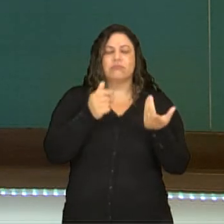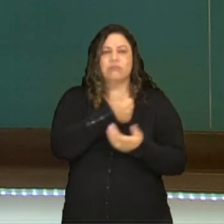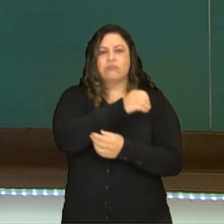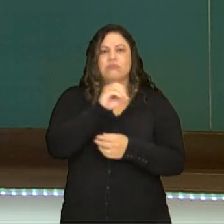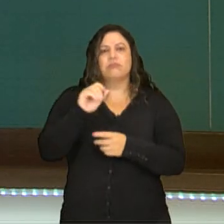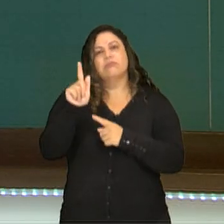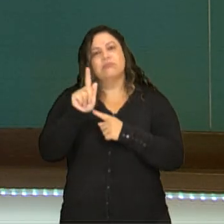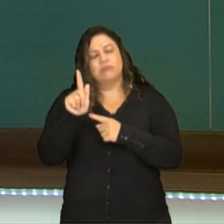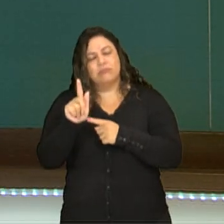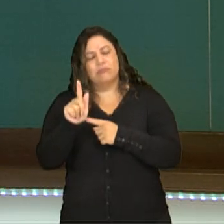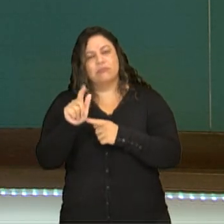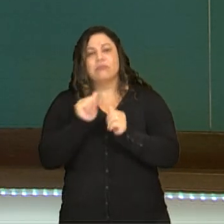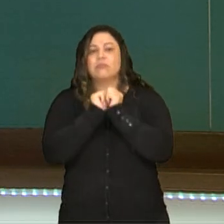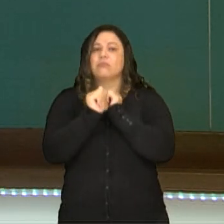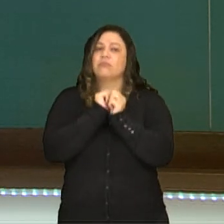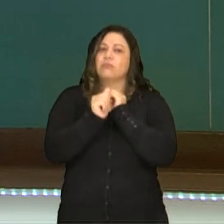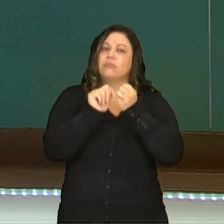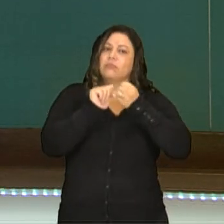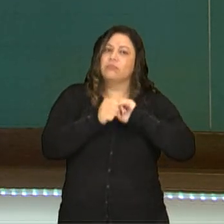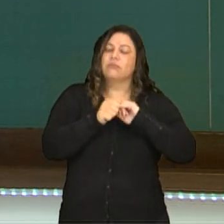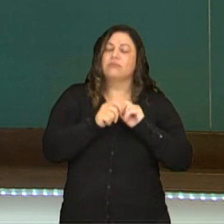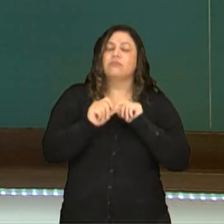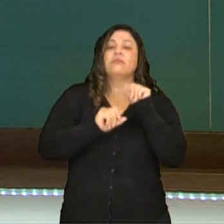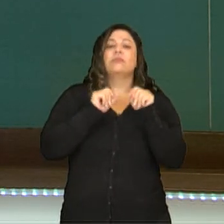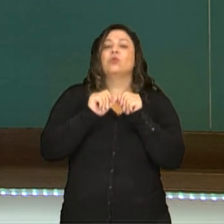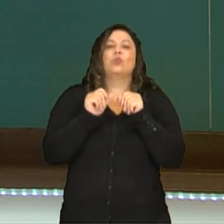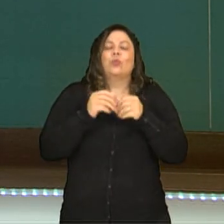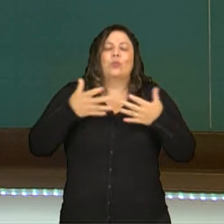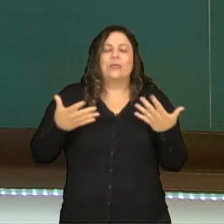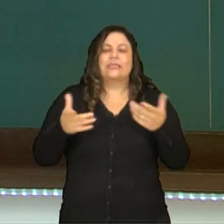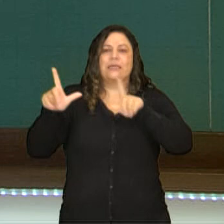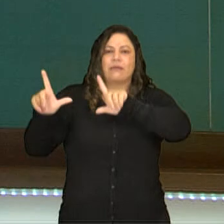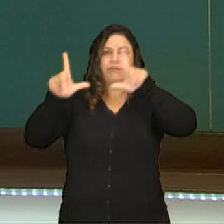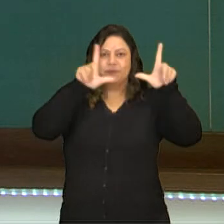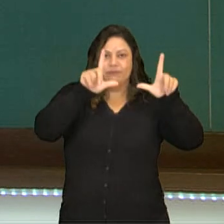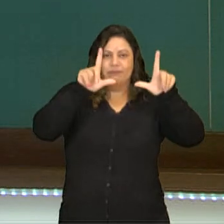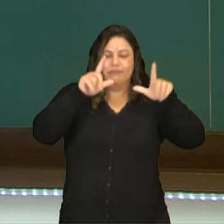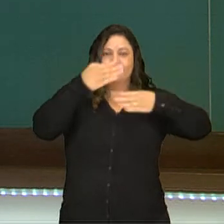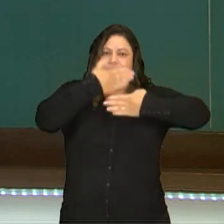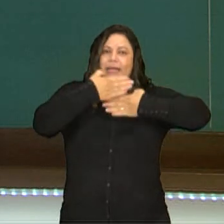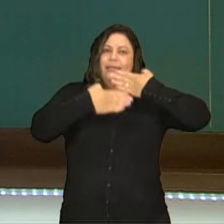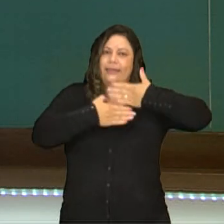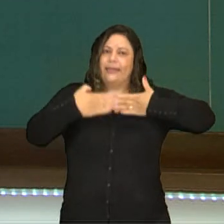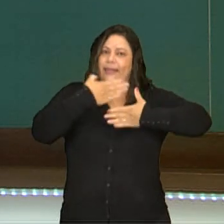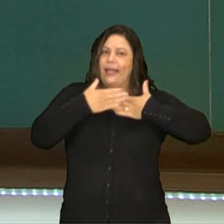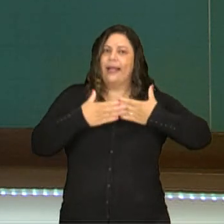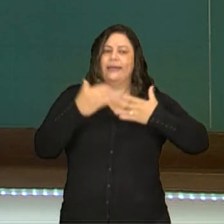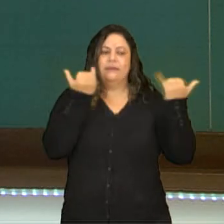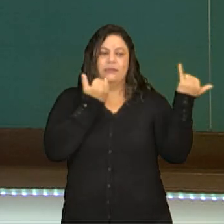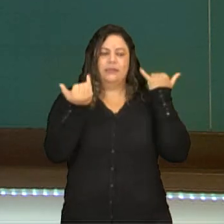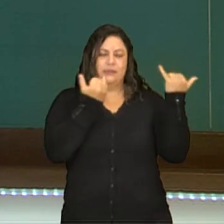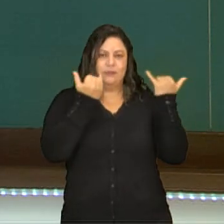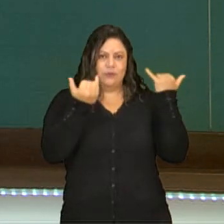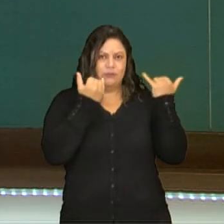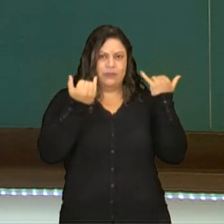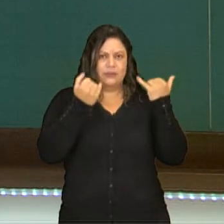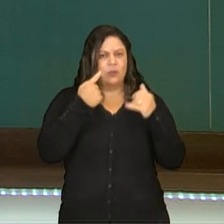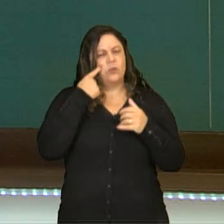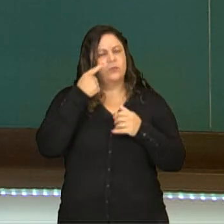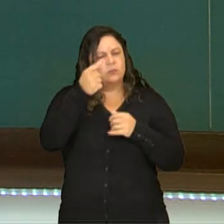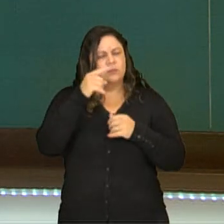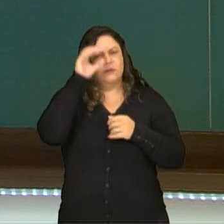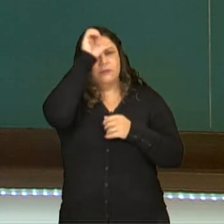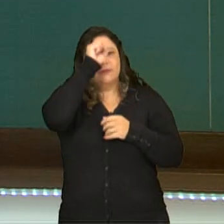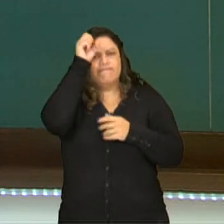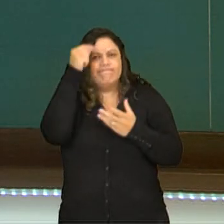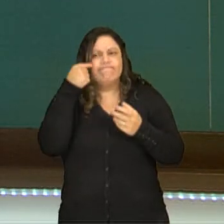de arroz e feijão. Então, o que eu vou fazer? Eu vou voltar à tela anterior, onde você tem essas informações, e você vai fazer